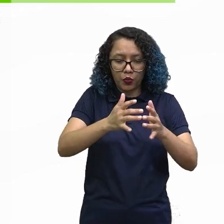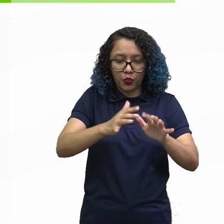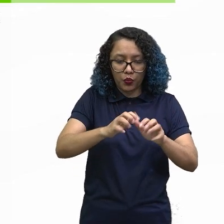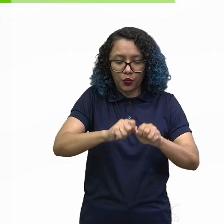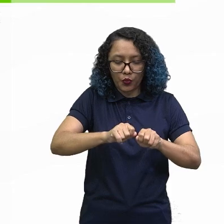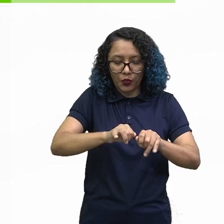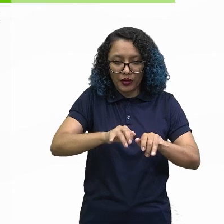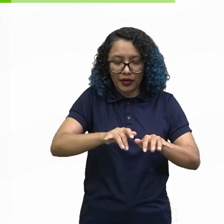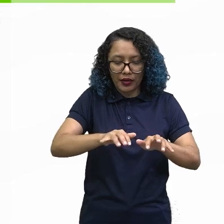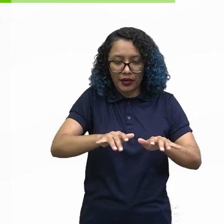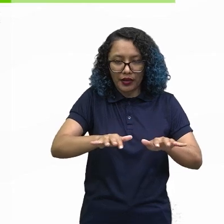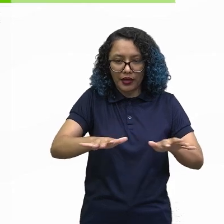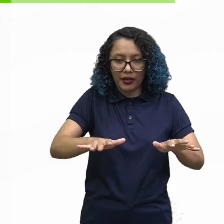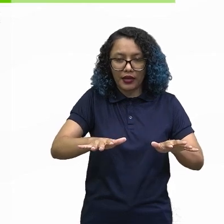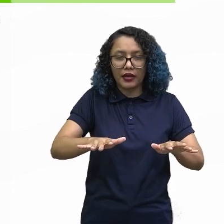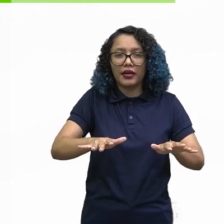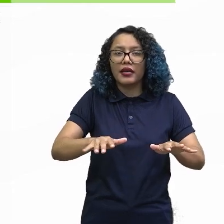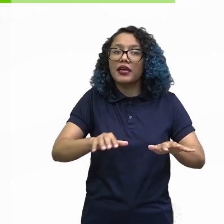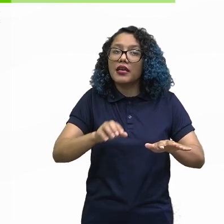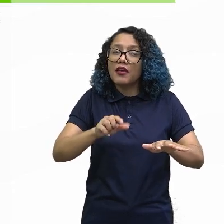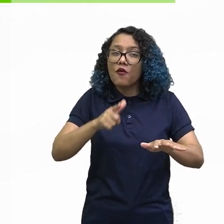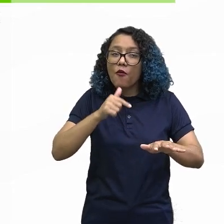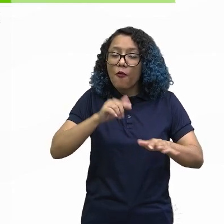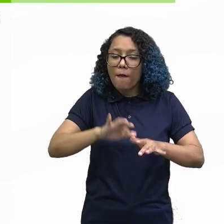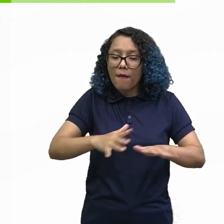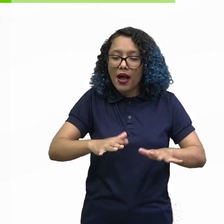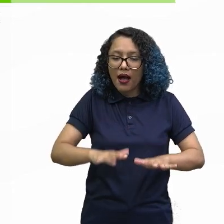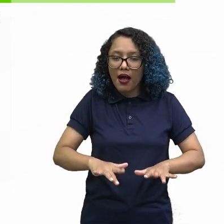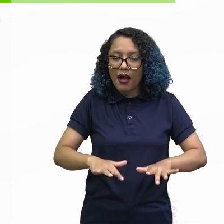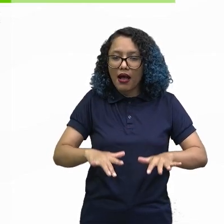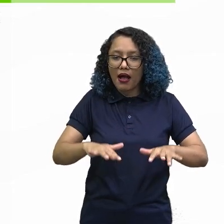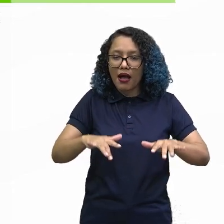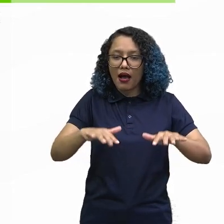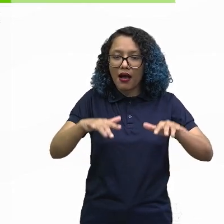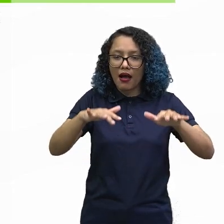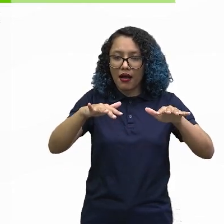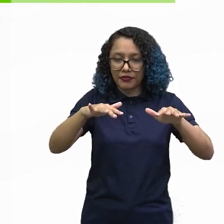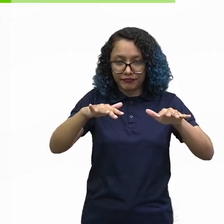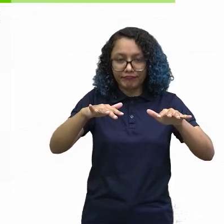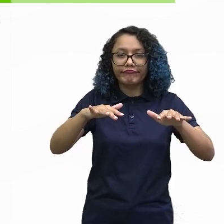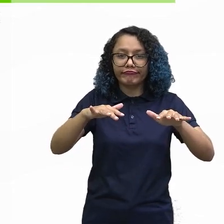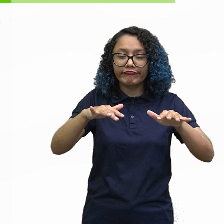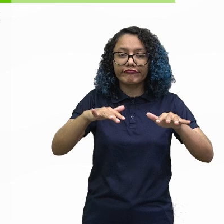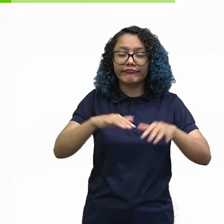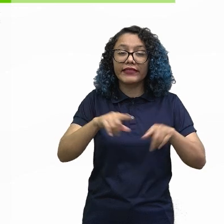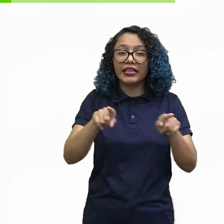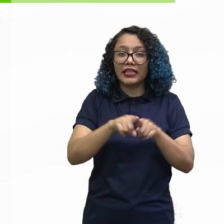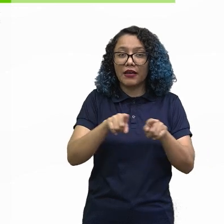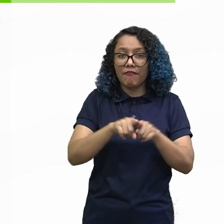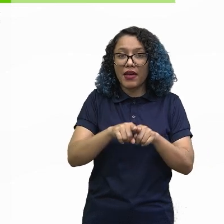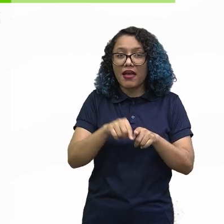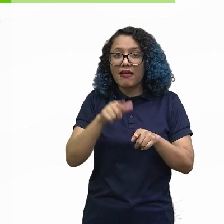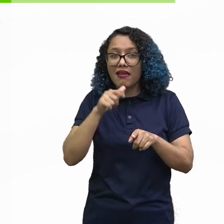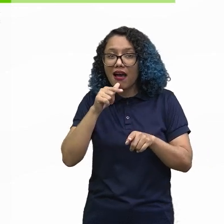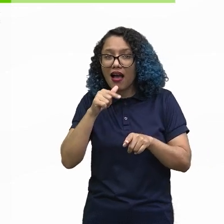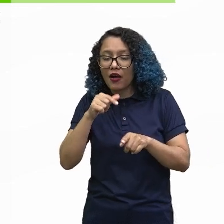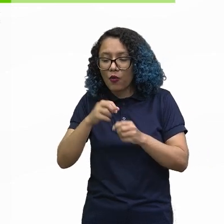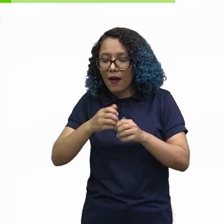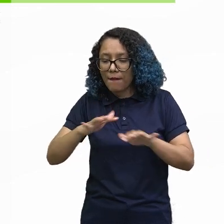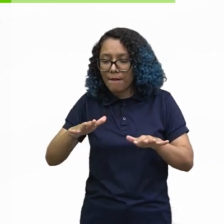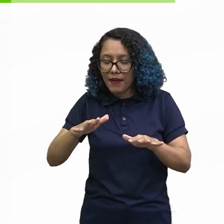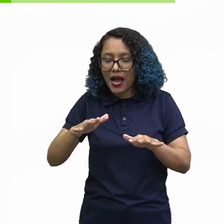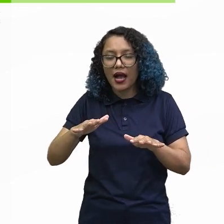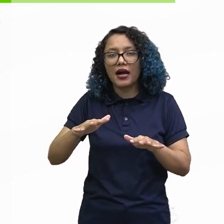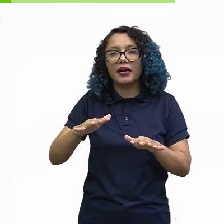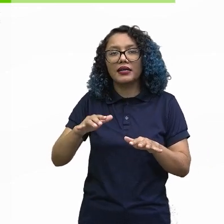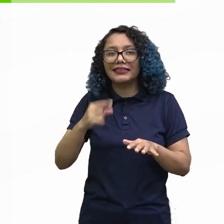aí elevação do nível do mar. Além do que, né, a mistura, né, a água do mar é salgada e o gelo é